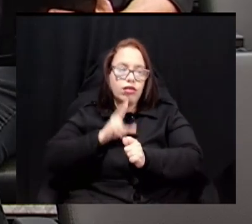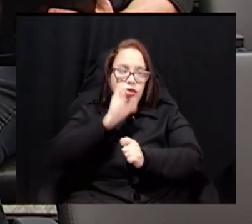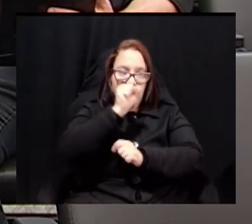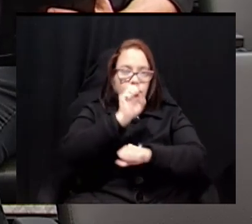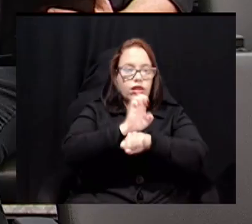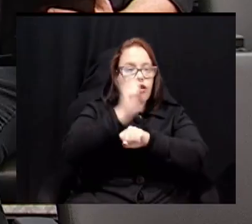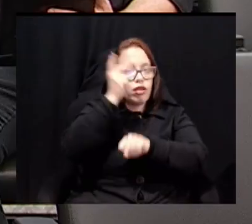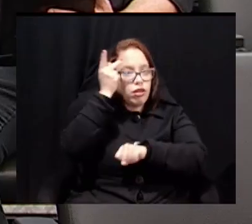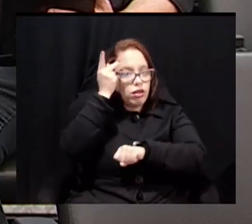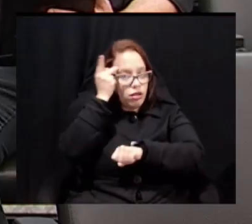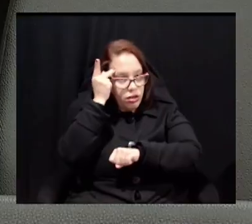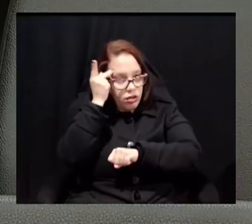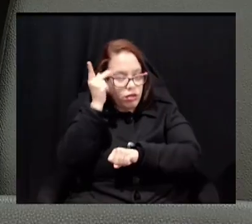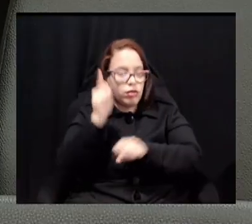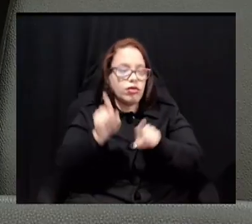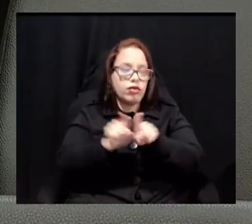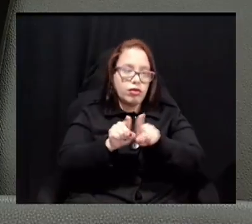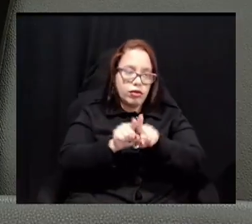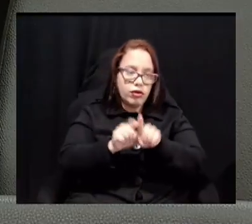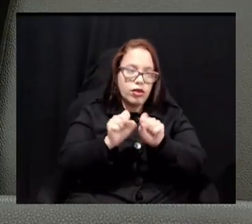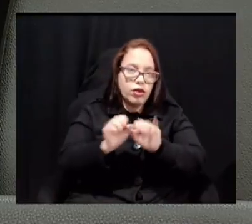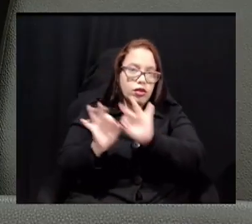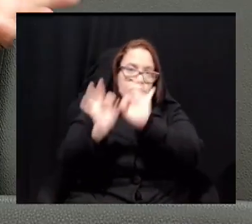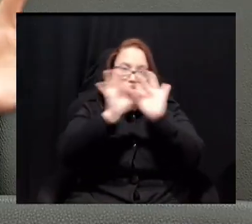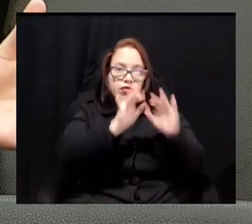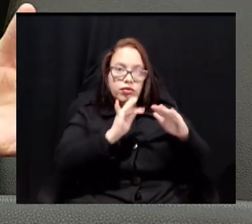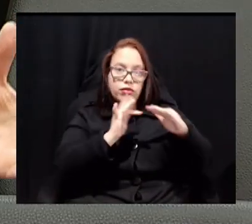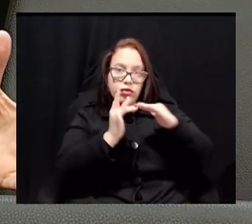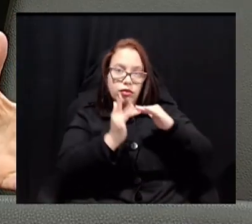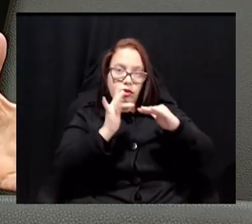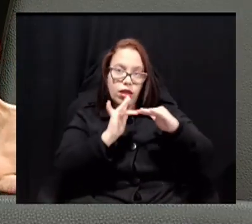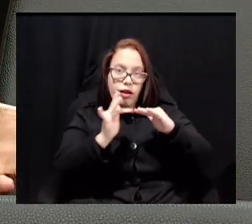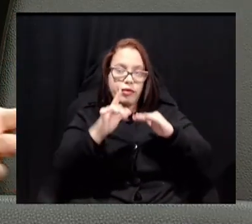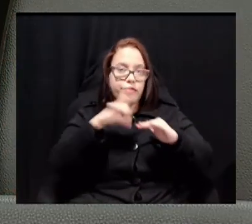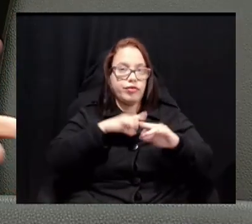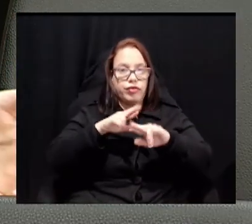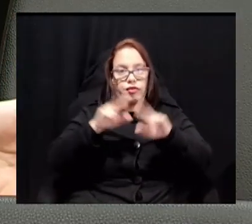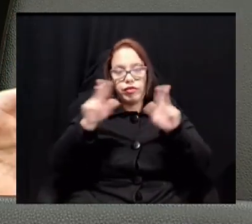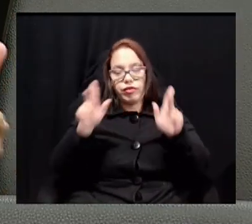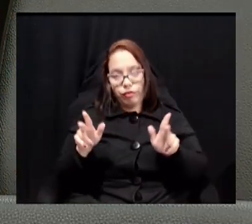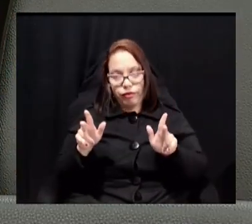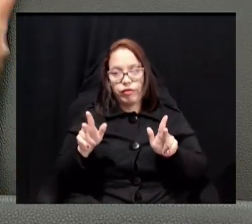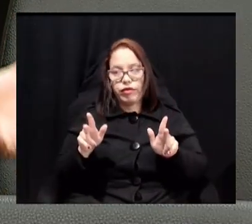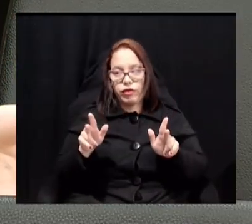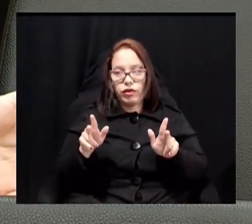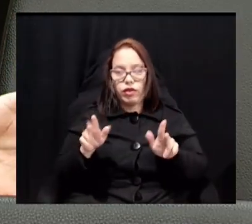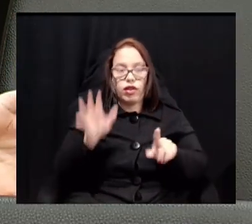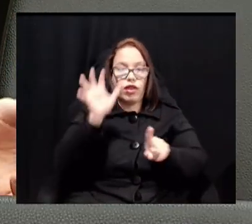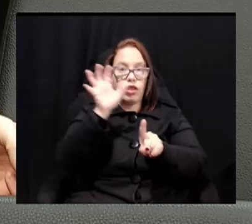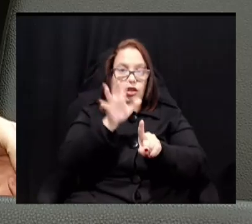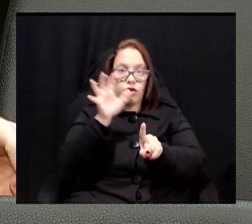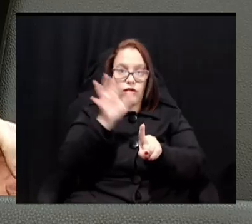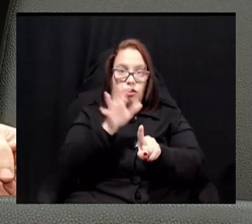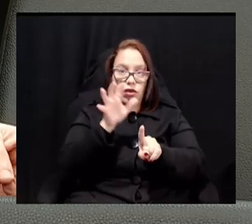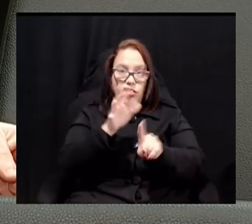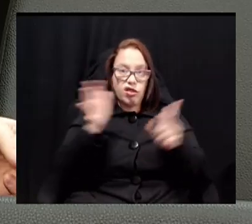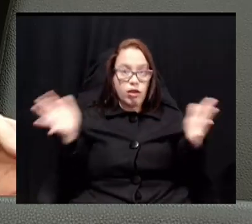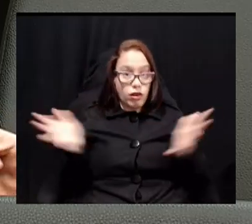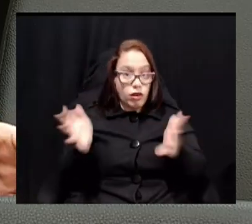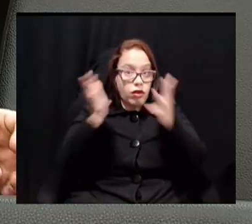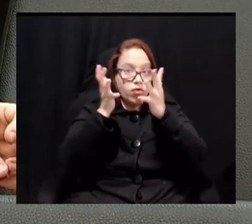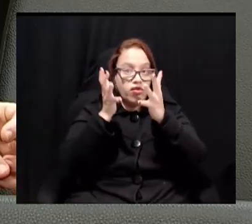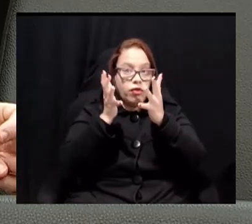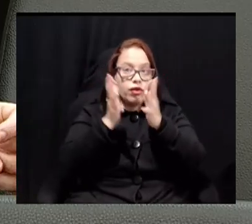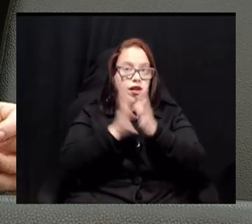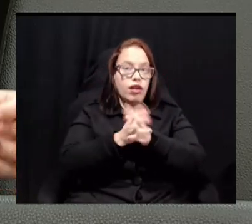estados, vocês podem acompanhar na rede social, tem vários casos desses de influenciadores promovendo esse tipo de